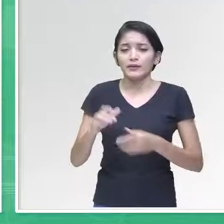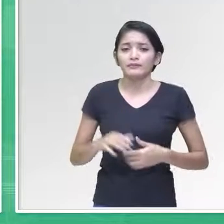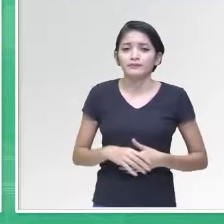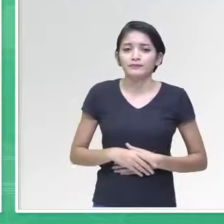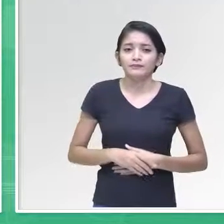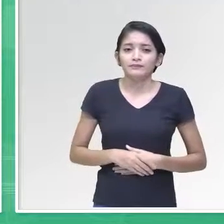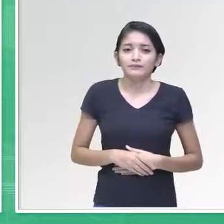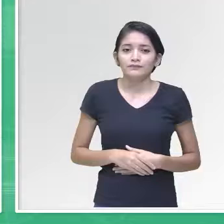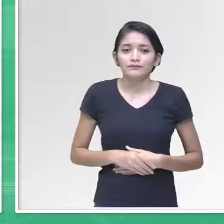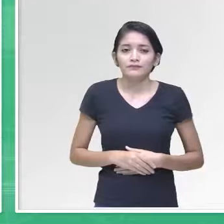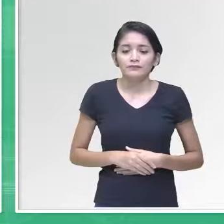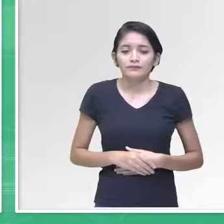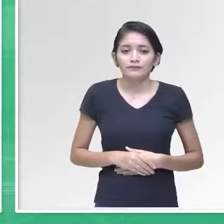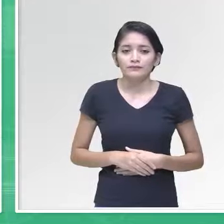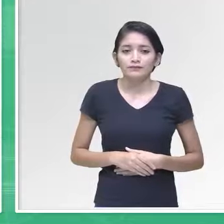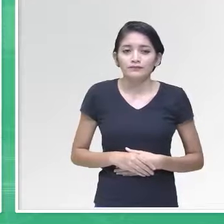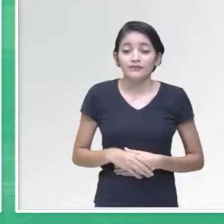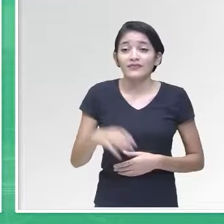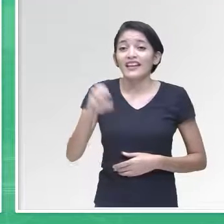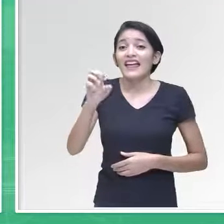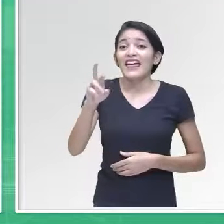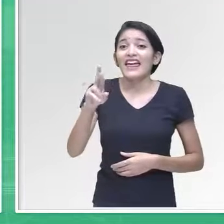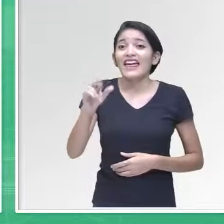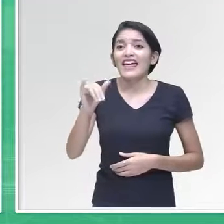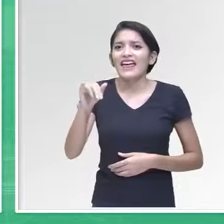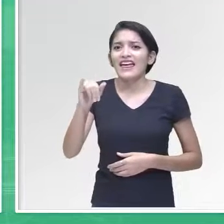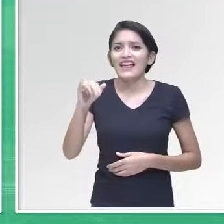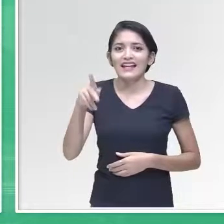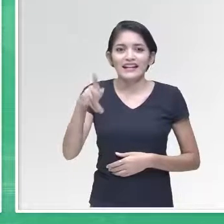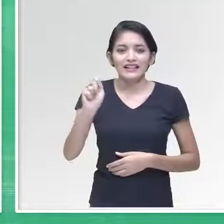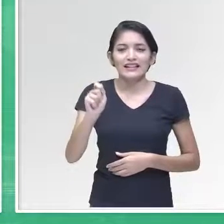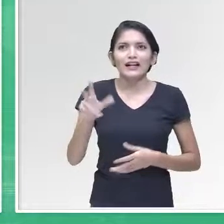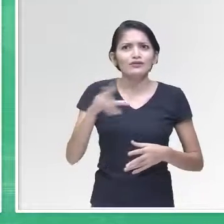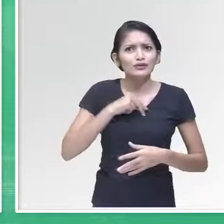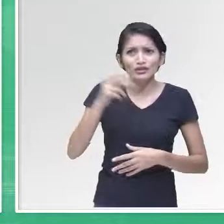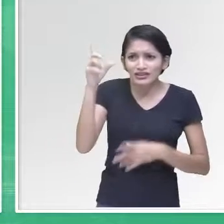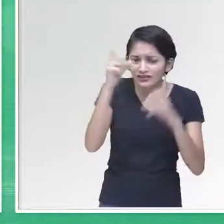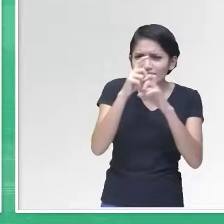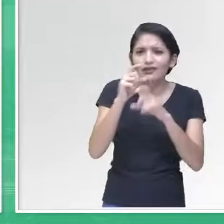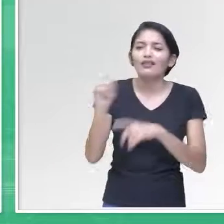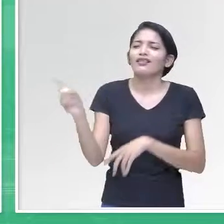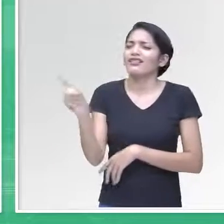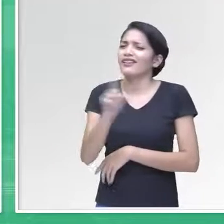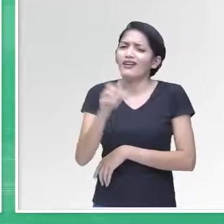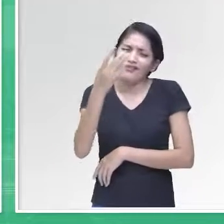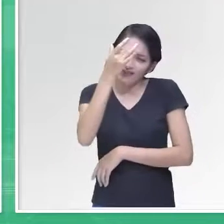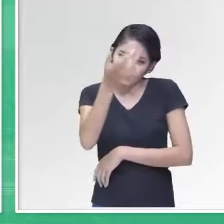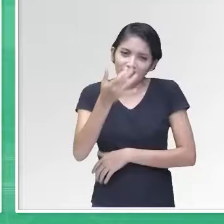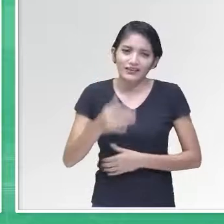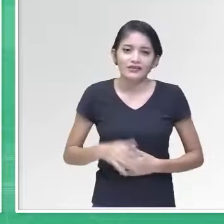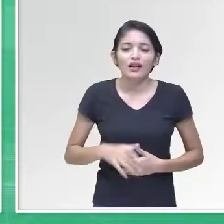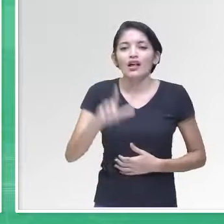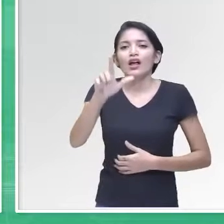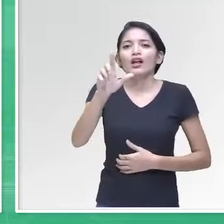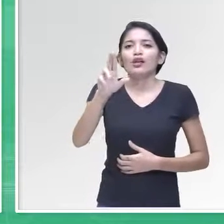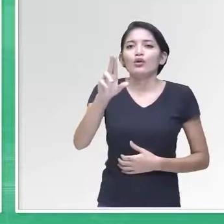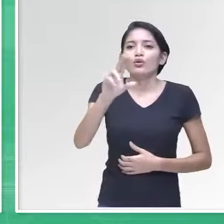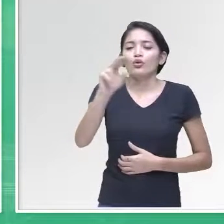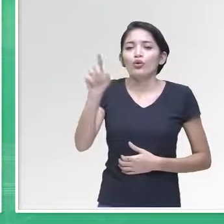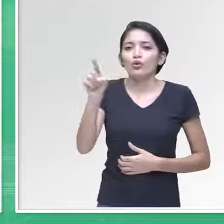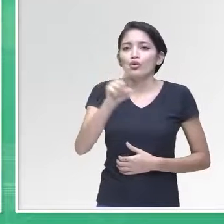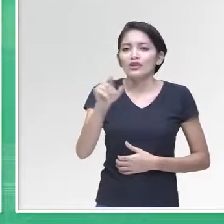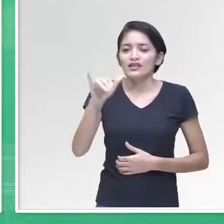bem. Érica, meu Deus! Difícil, é? Tá nada. Vamos lá. Luzia, o